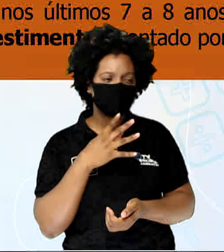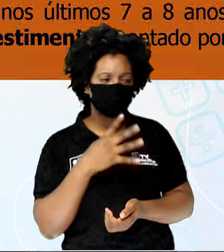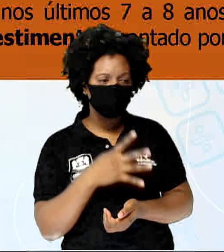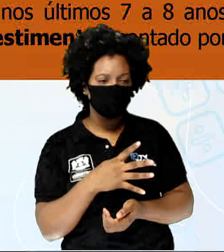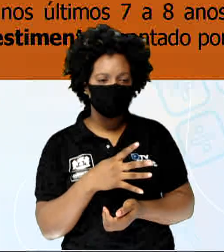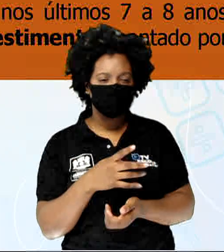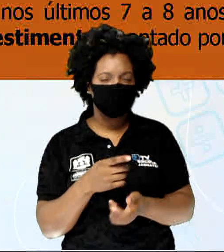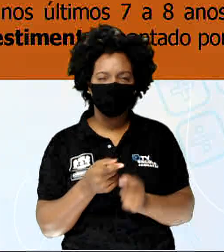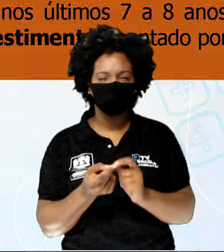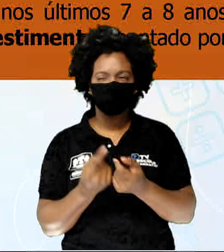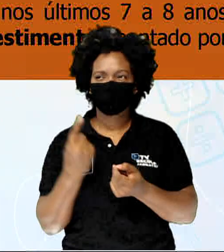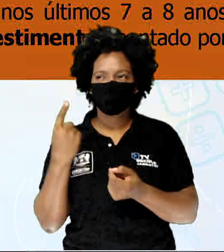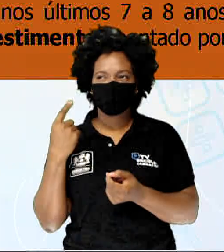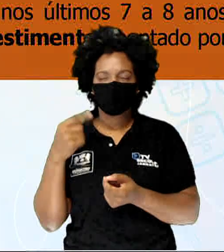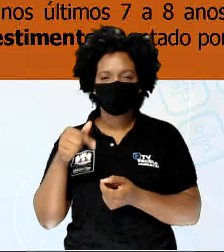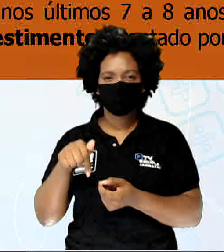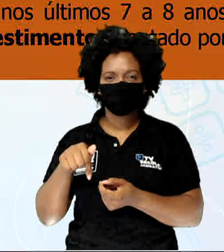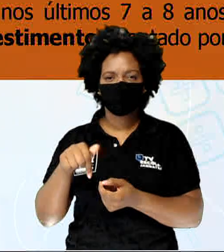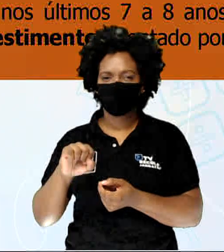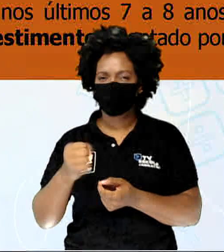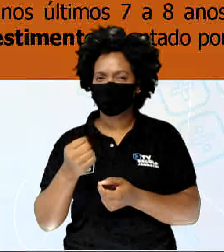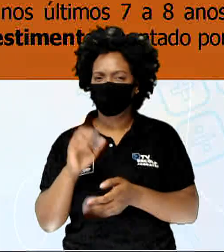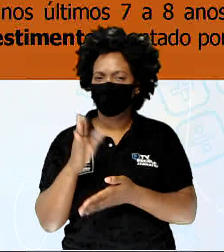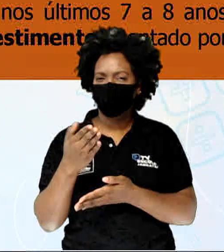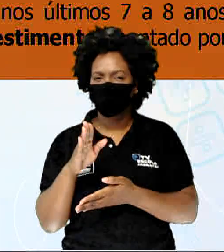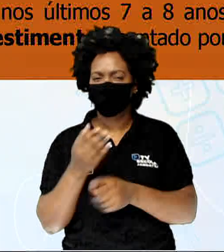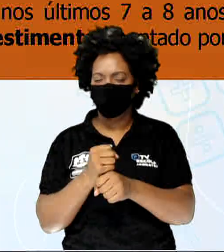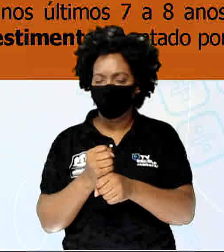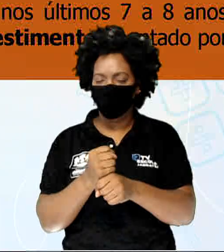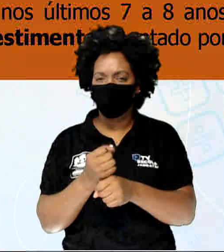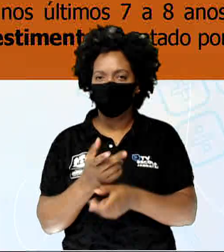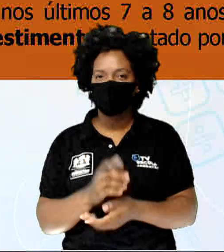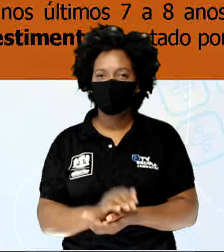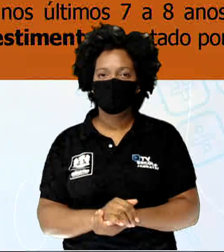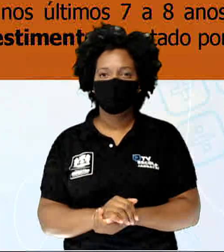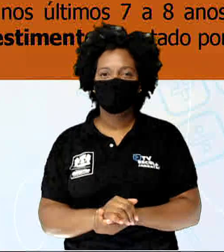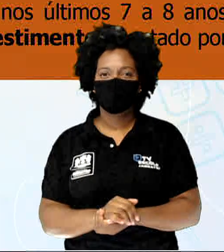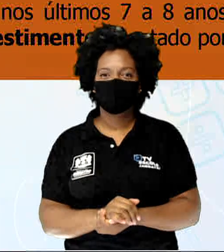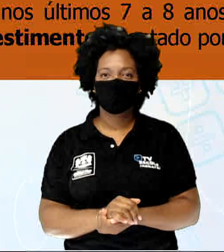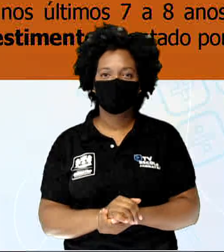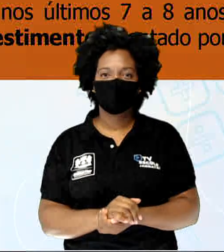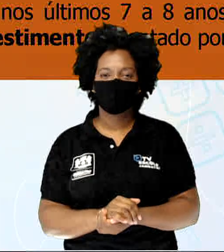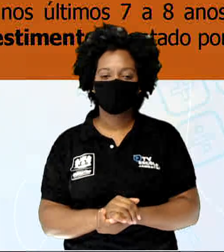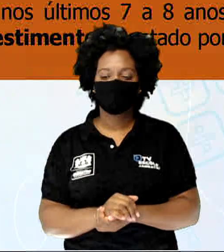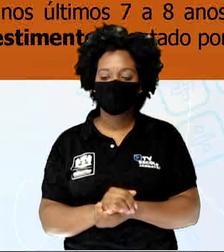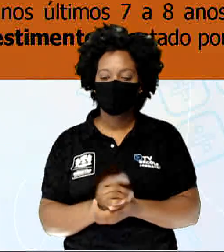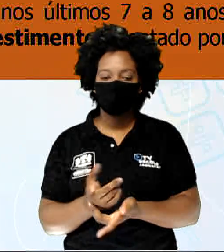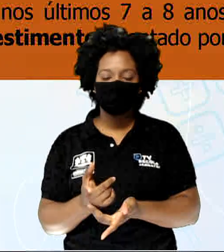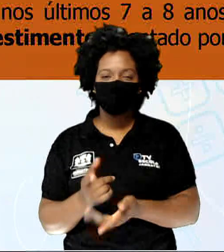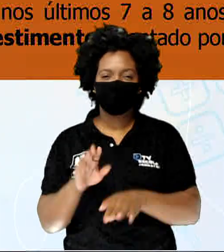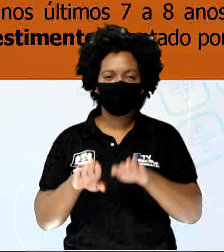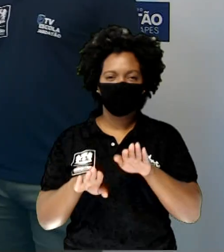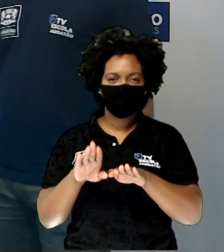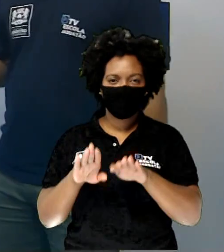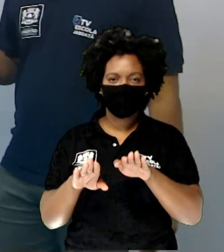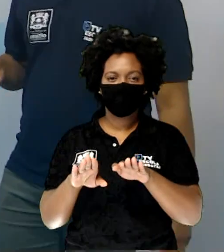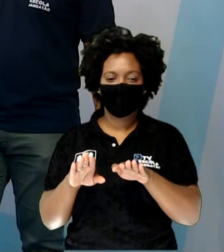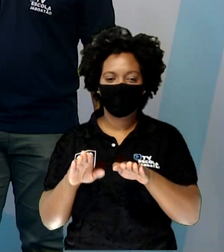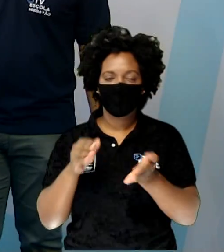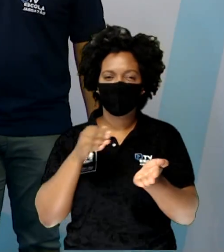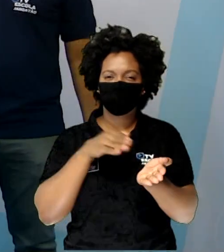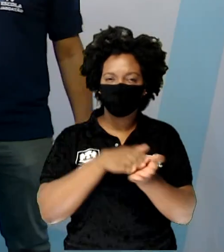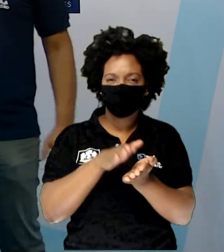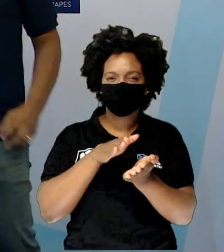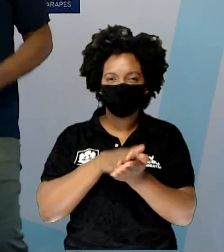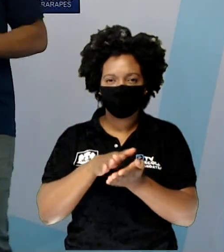últimos 7 a 8 anos, passou a adotar a classificação pelo chamado grau de investimento, apontado pelas